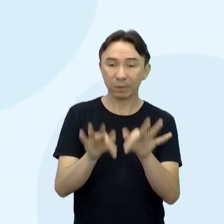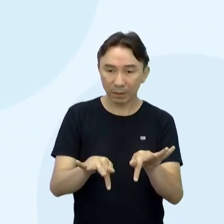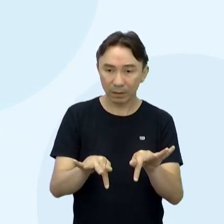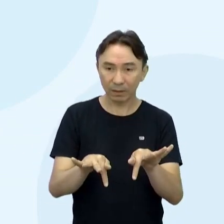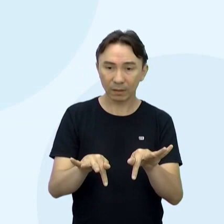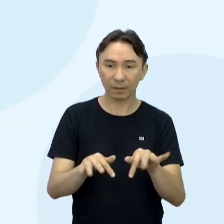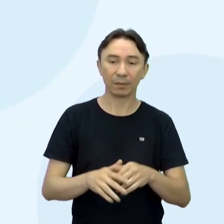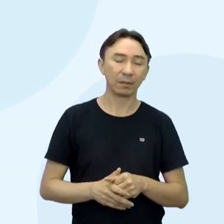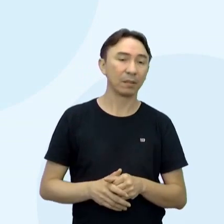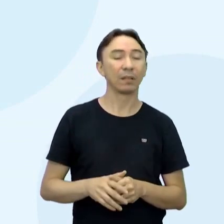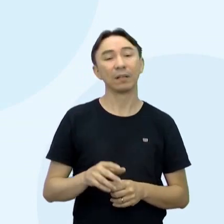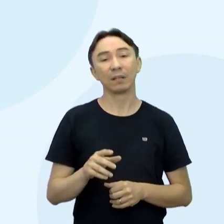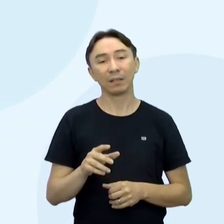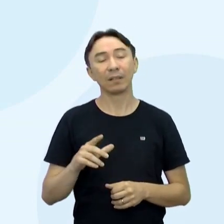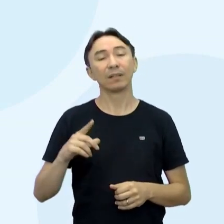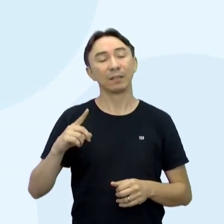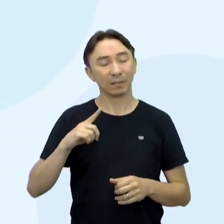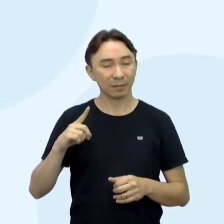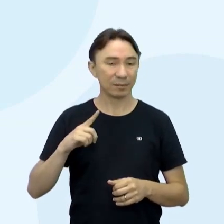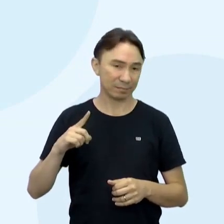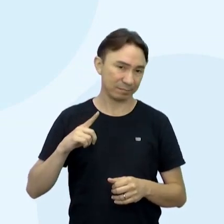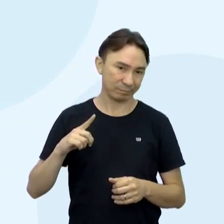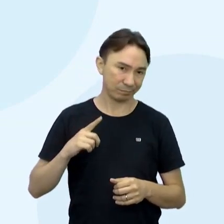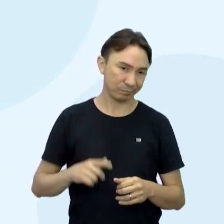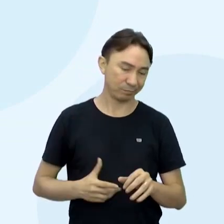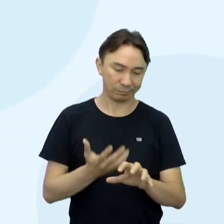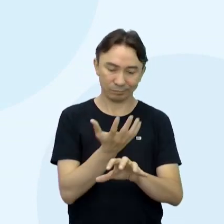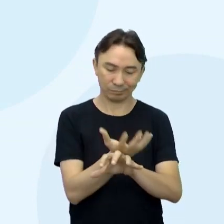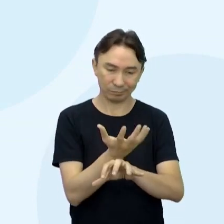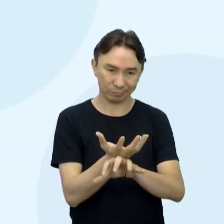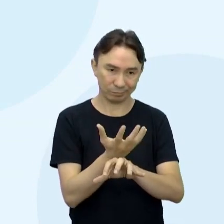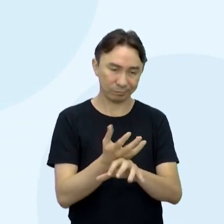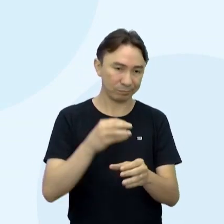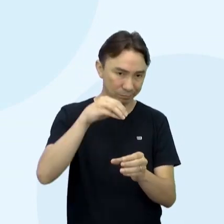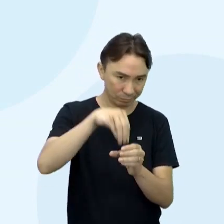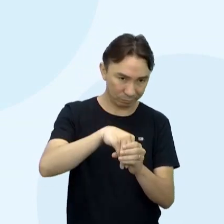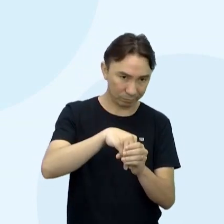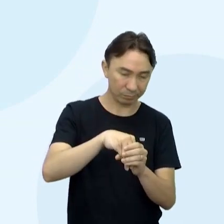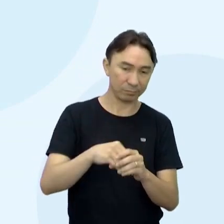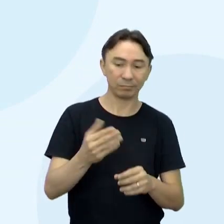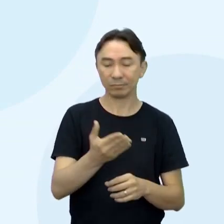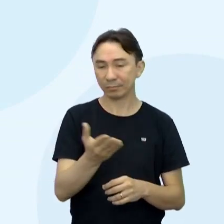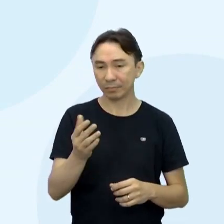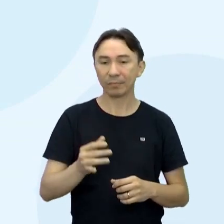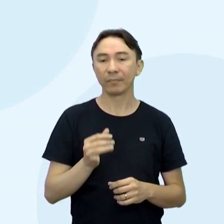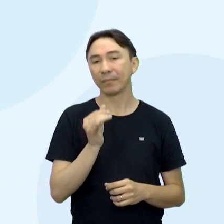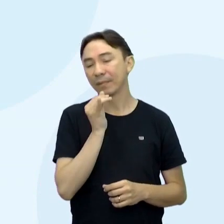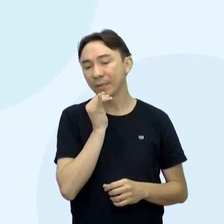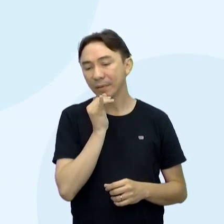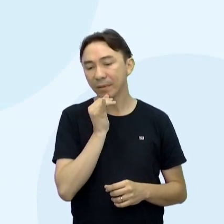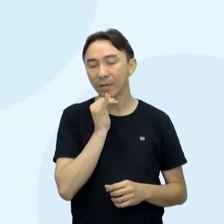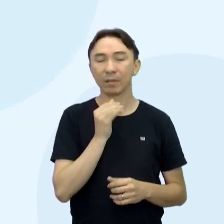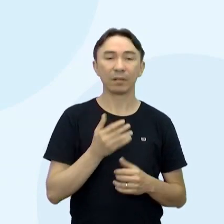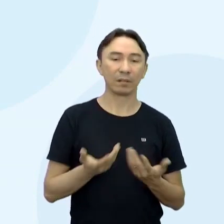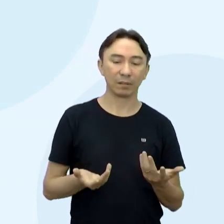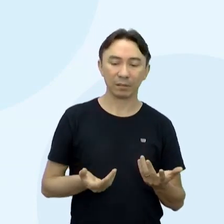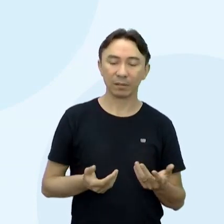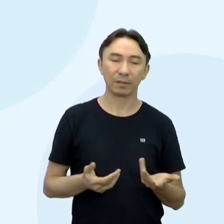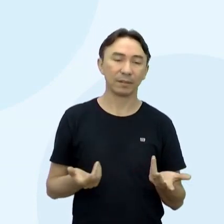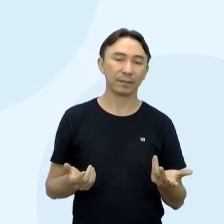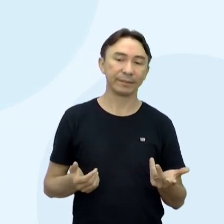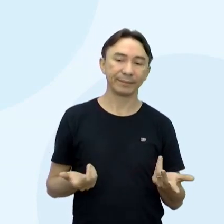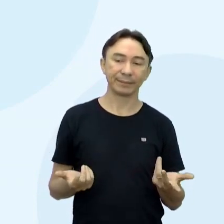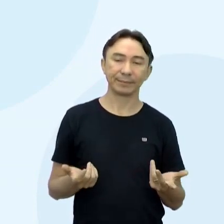do componente, caso você não tenha ainda conseguido trabalhar, né, de uma